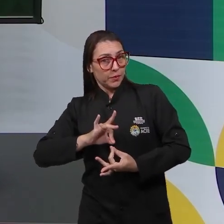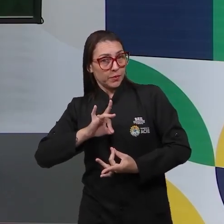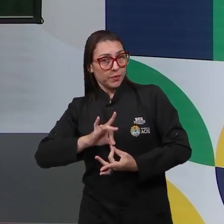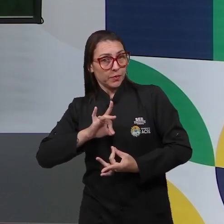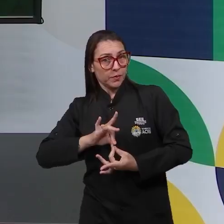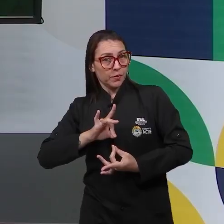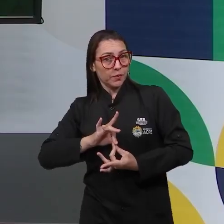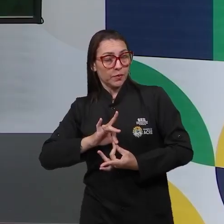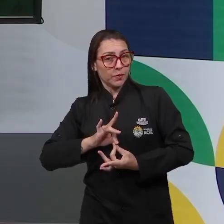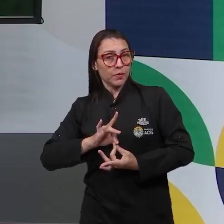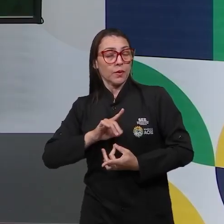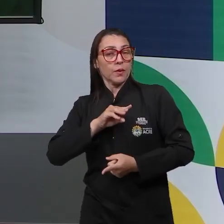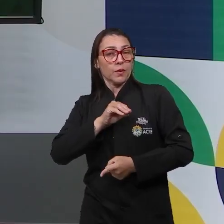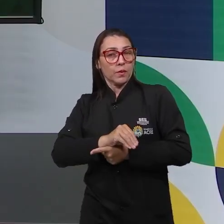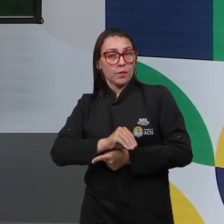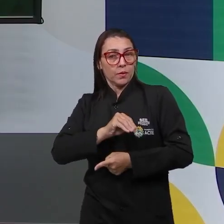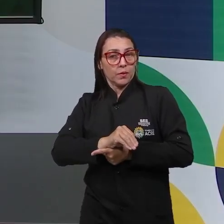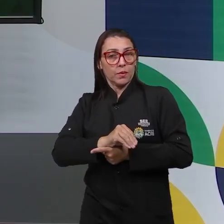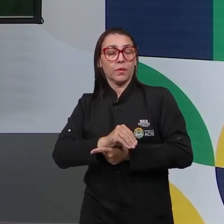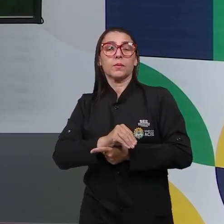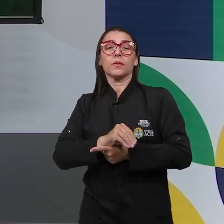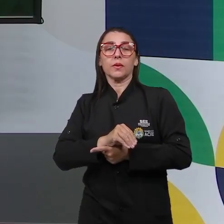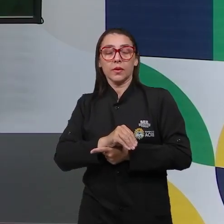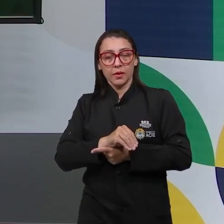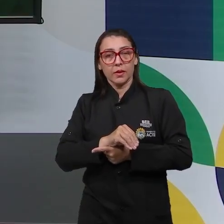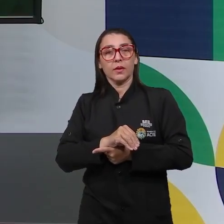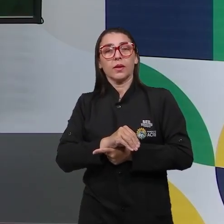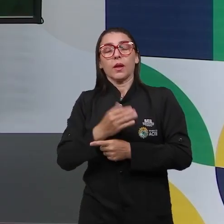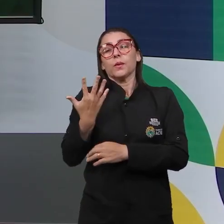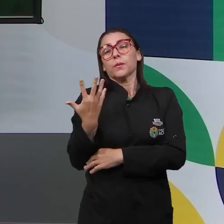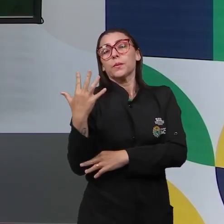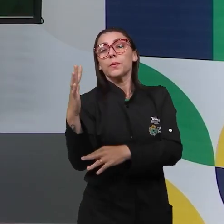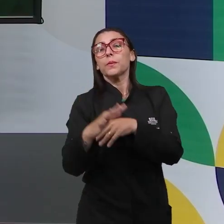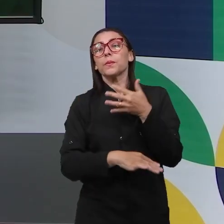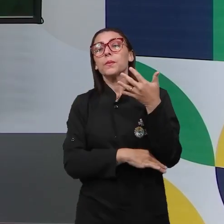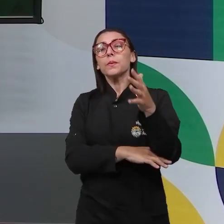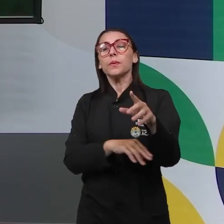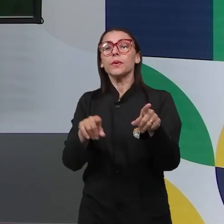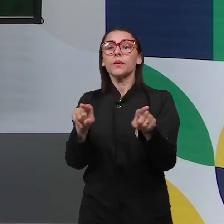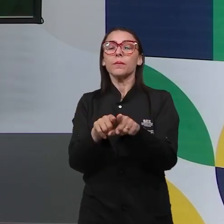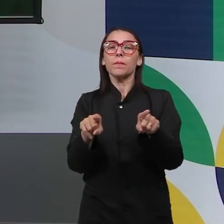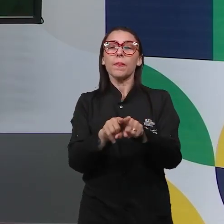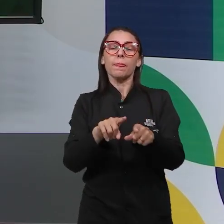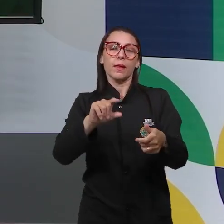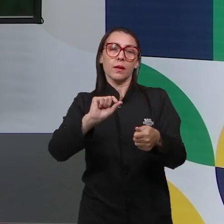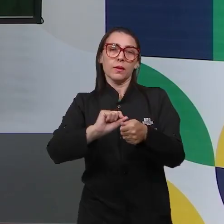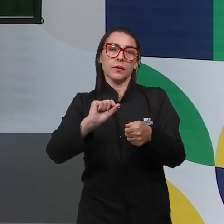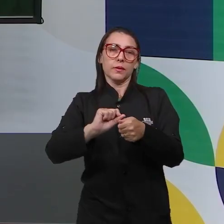esse espírito guardião, ele protege a floresta e ele